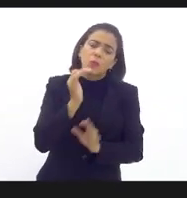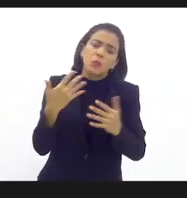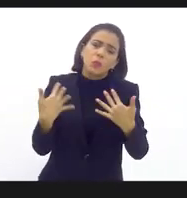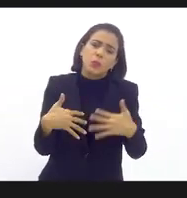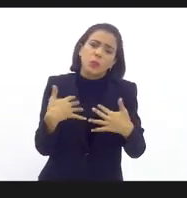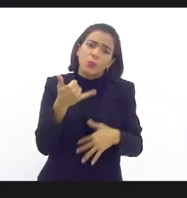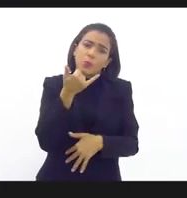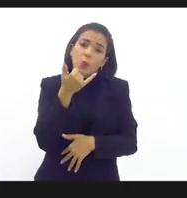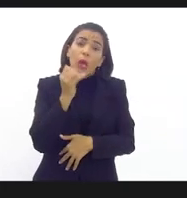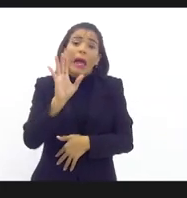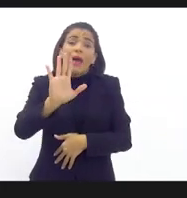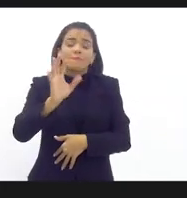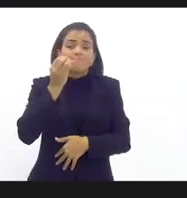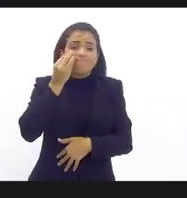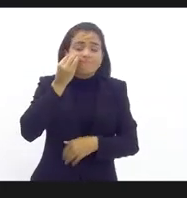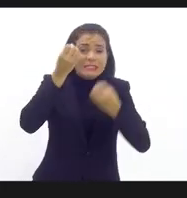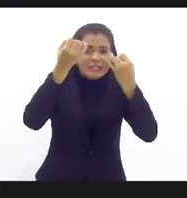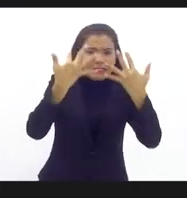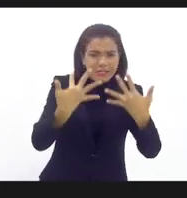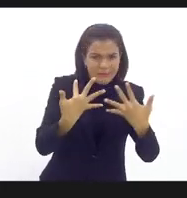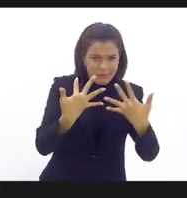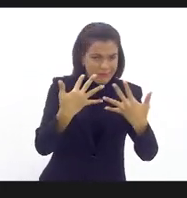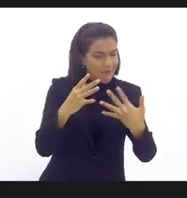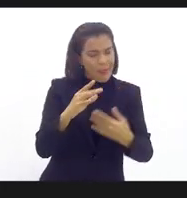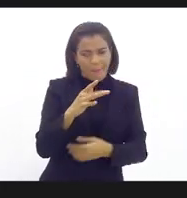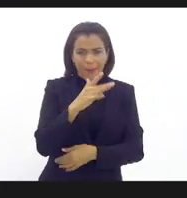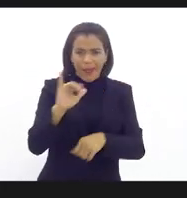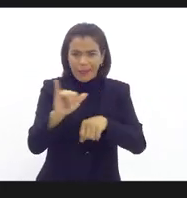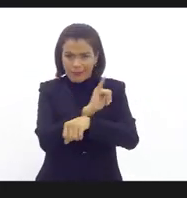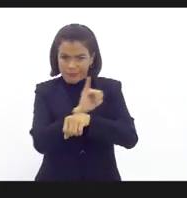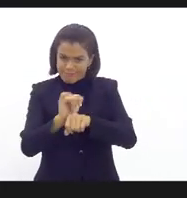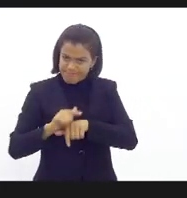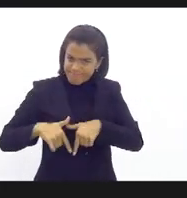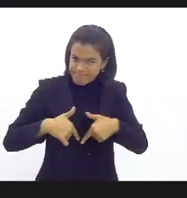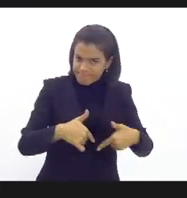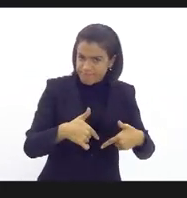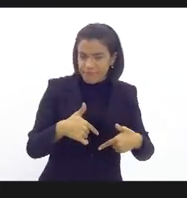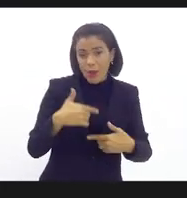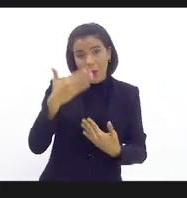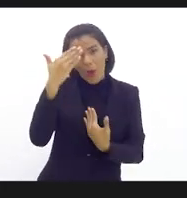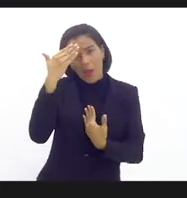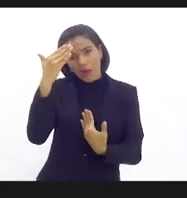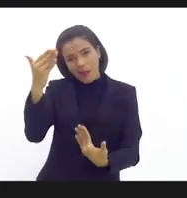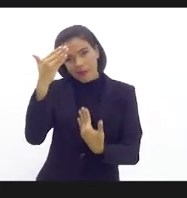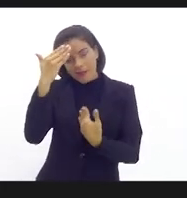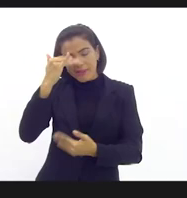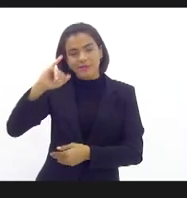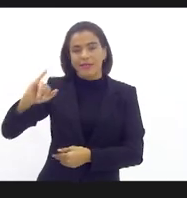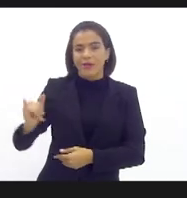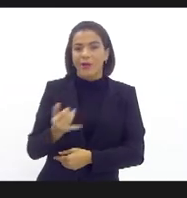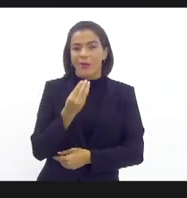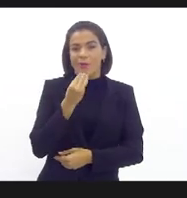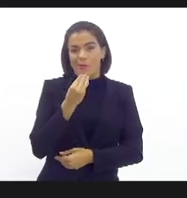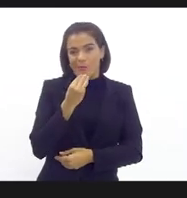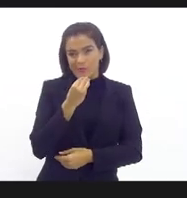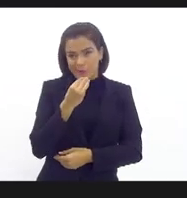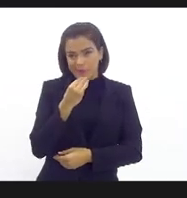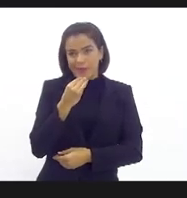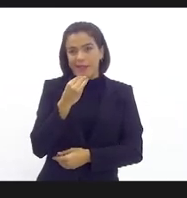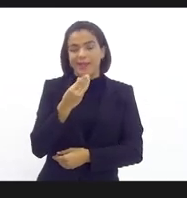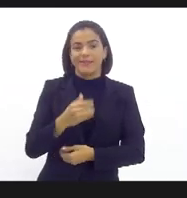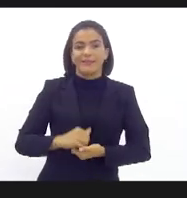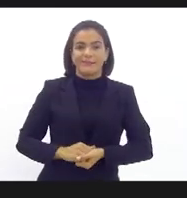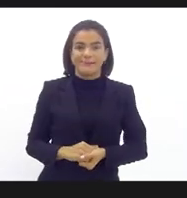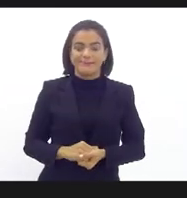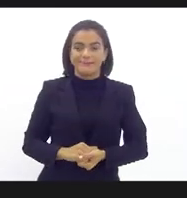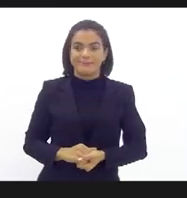justificativa para que medidas não sejam tomadas. Eu agradeço a oportunidade e a escuta de vocês.